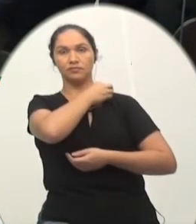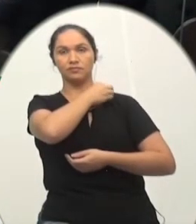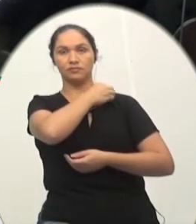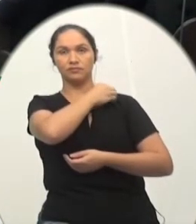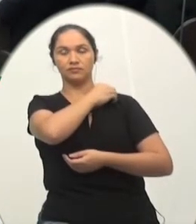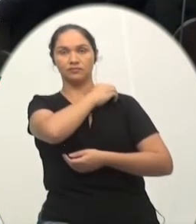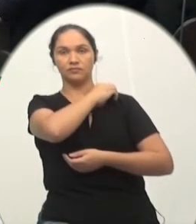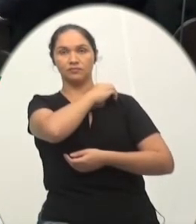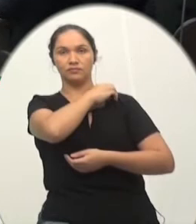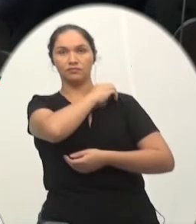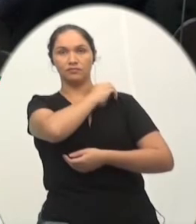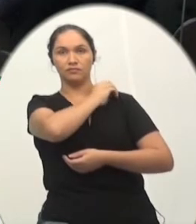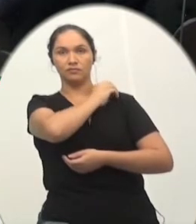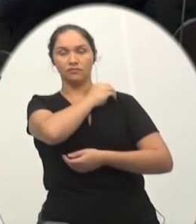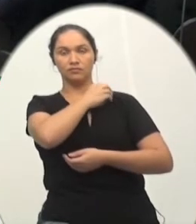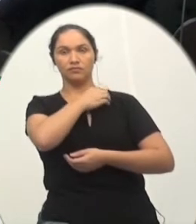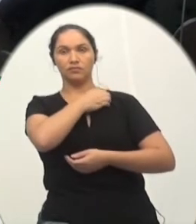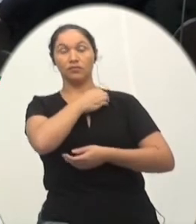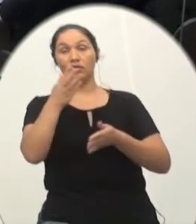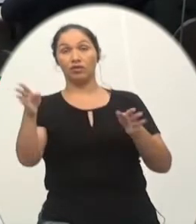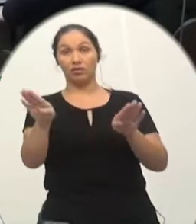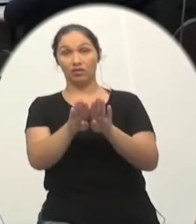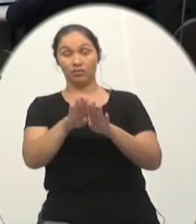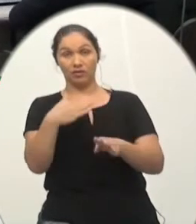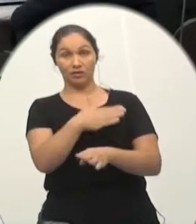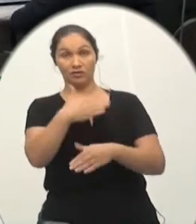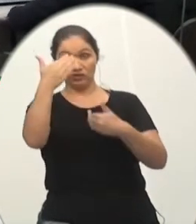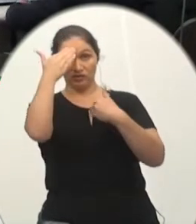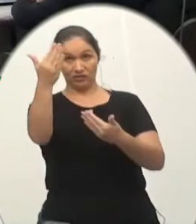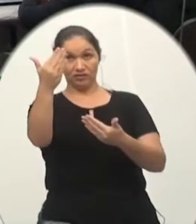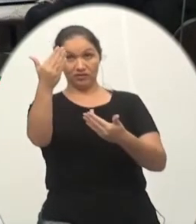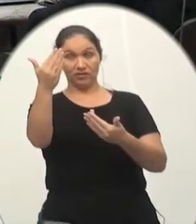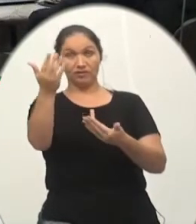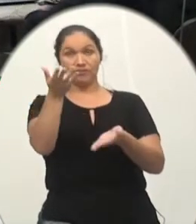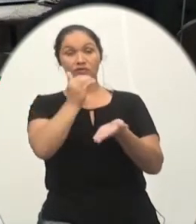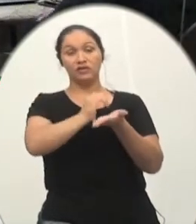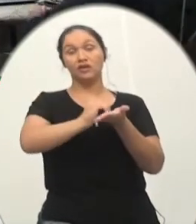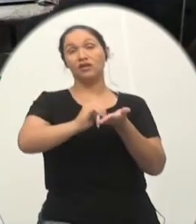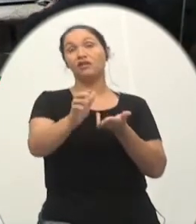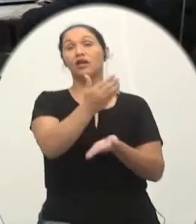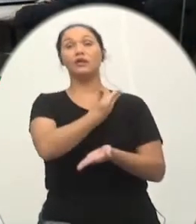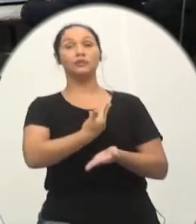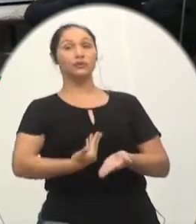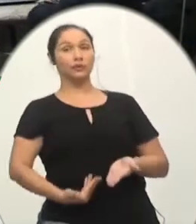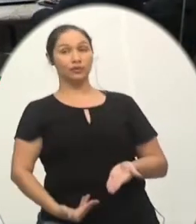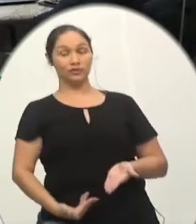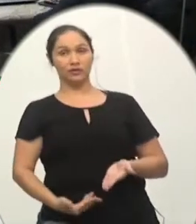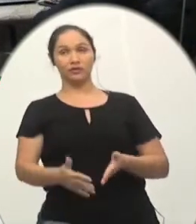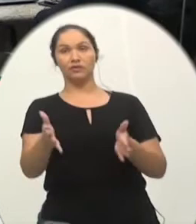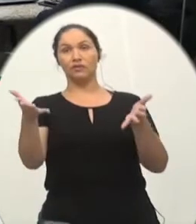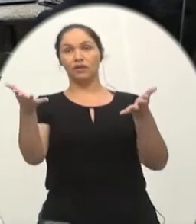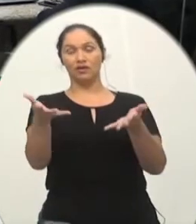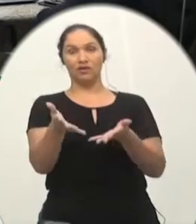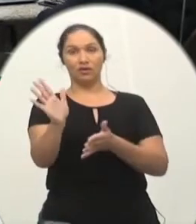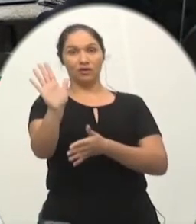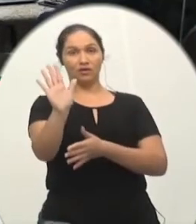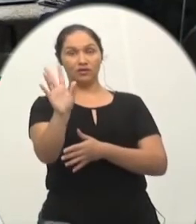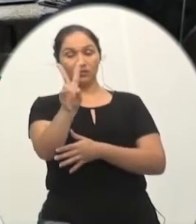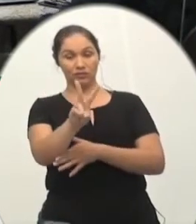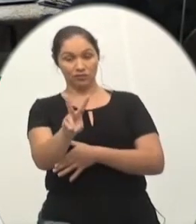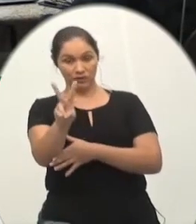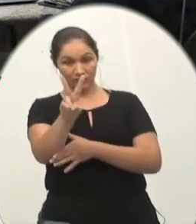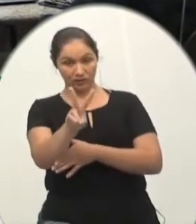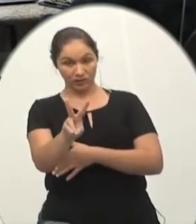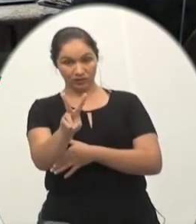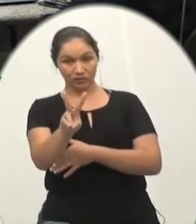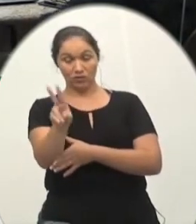Também agradecer a presença do secretário de governo, Wagner Espíndola, no plenário. O vereador a ser chamado irá